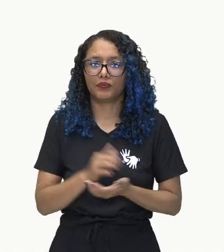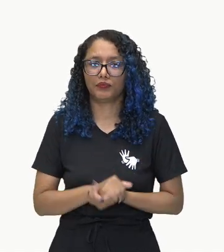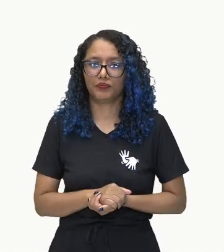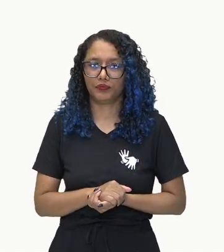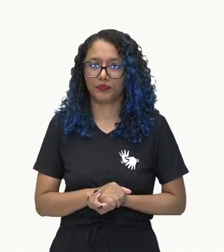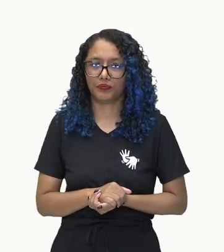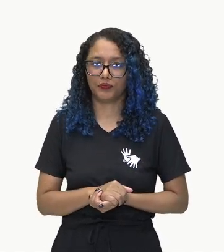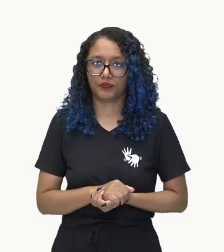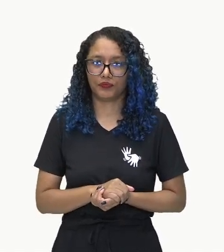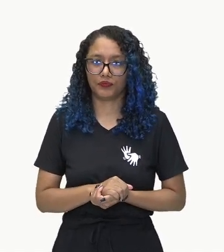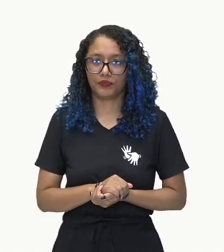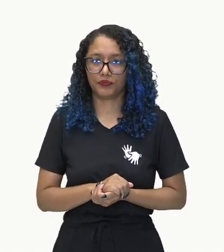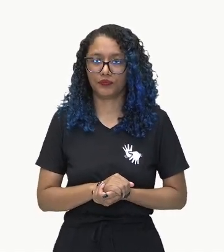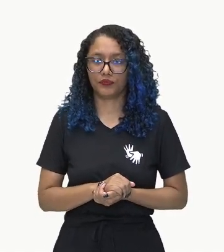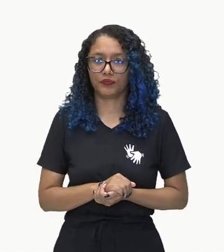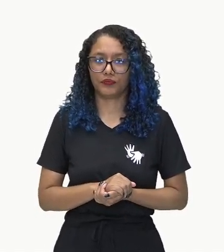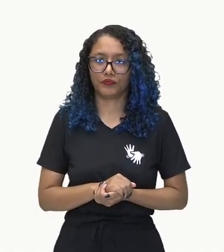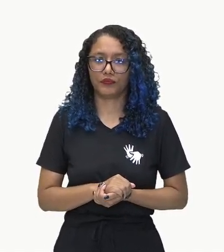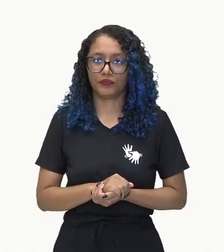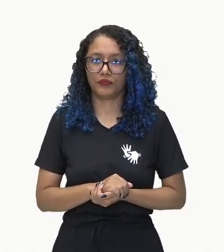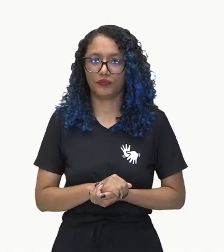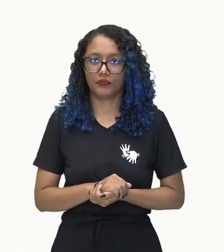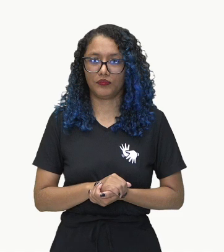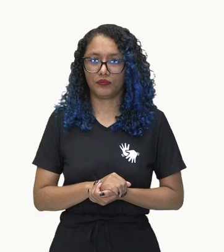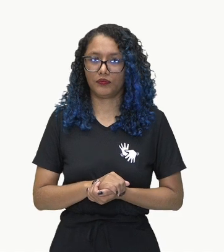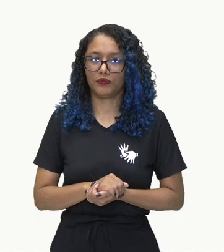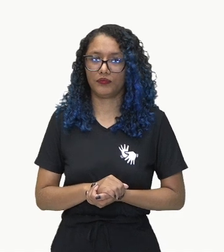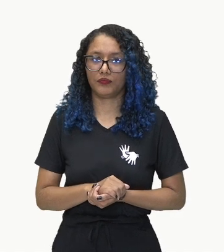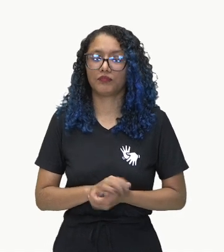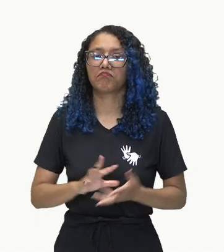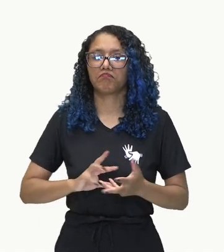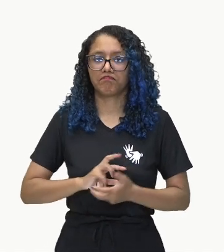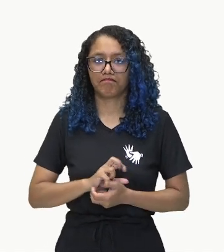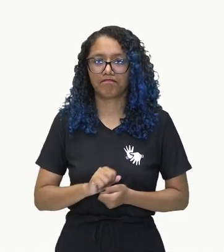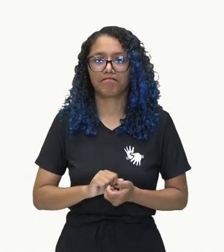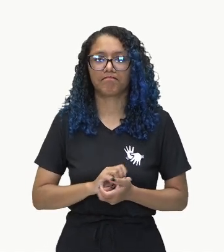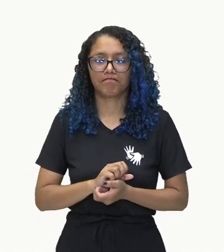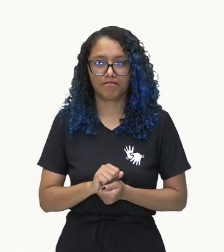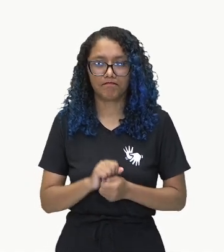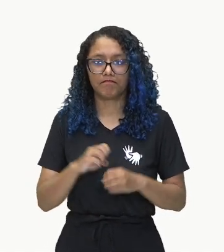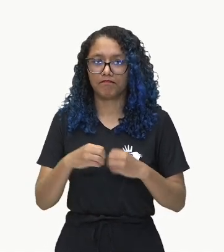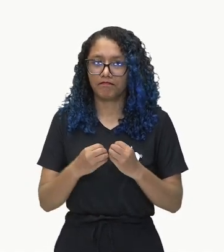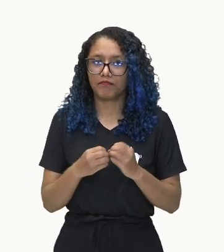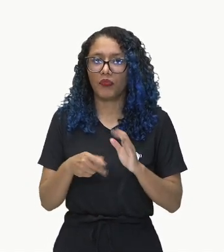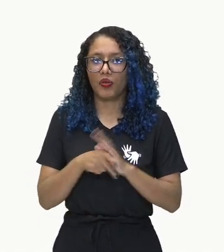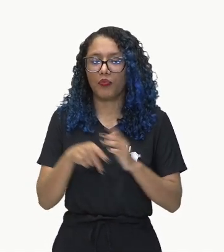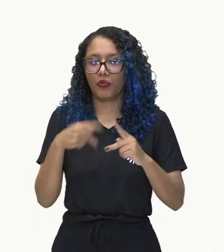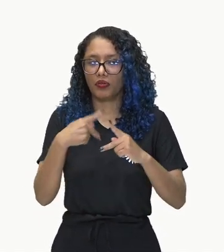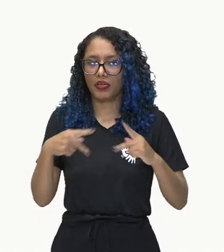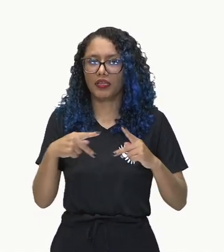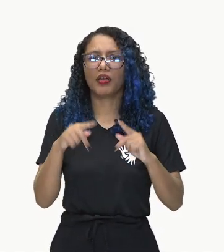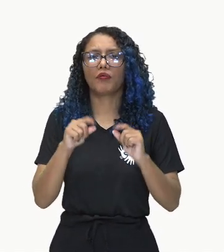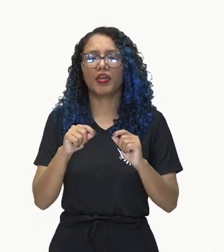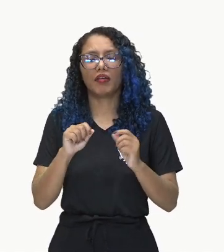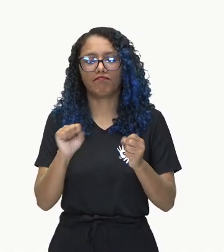onde ele vai começar a degradar moléculas de proteínas em moléculas menores.